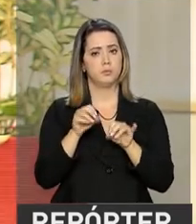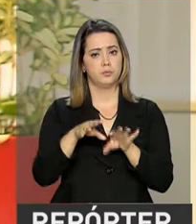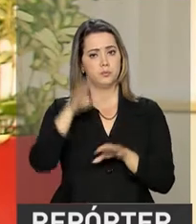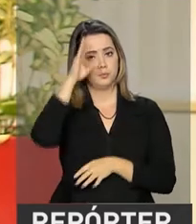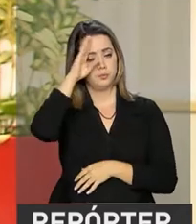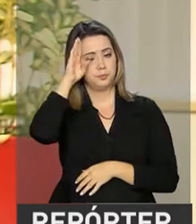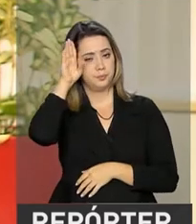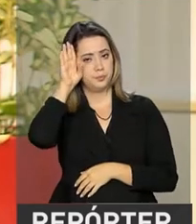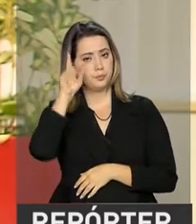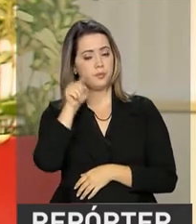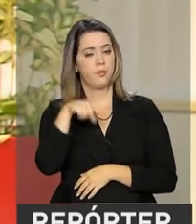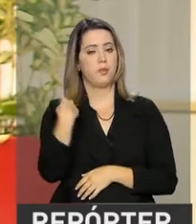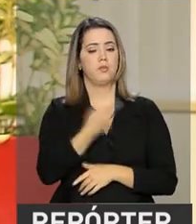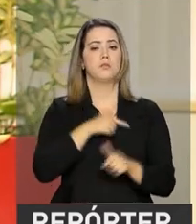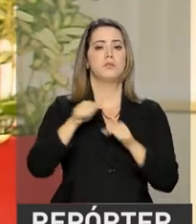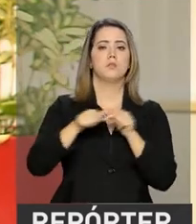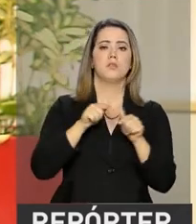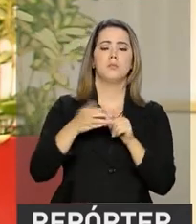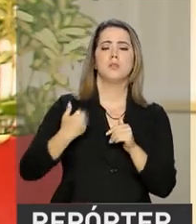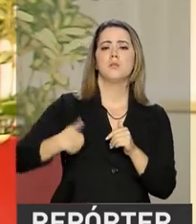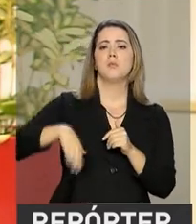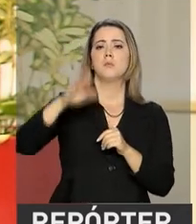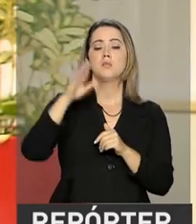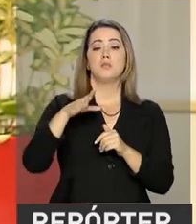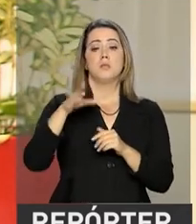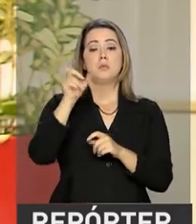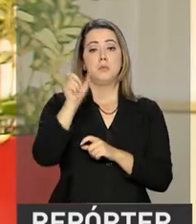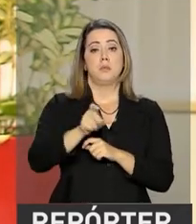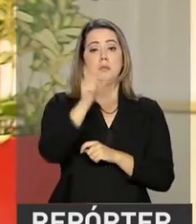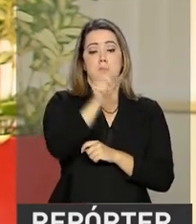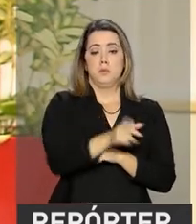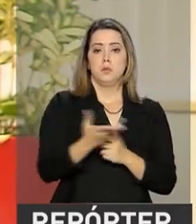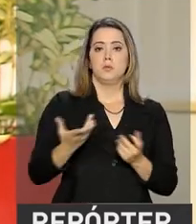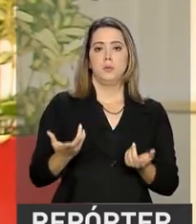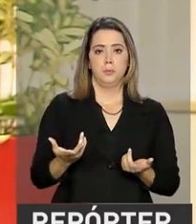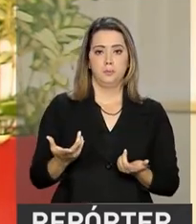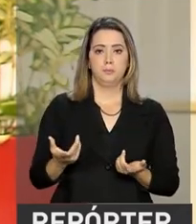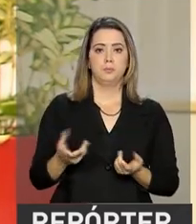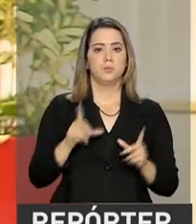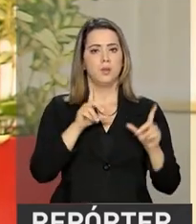superior. Trabalharmos um pouco mais com formação de pessoas